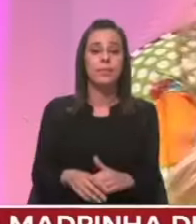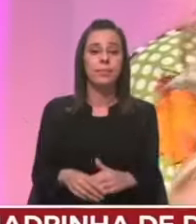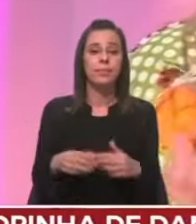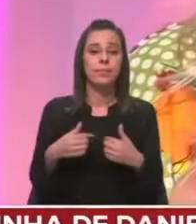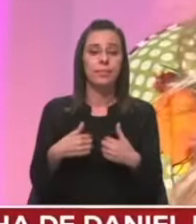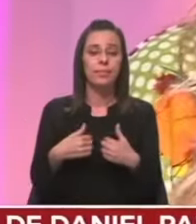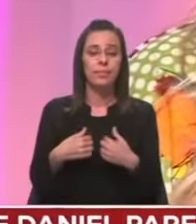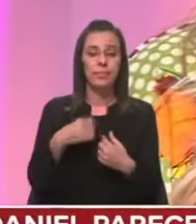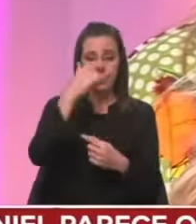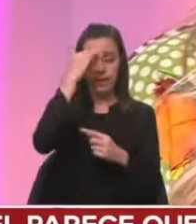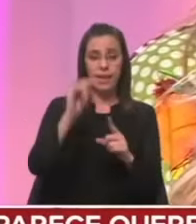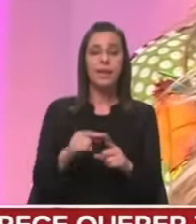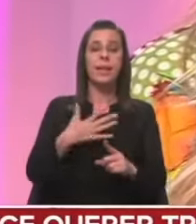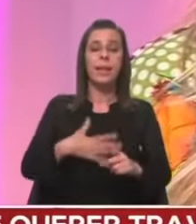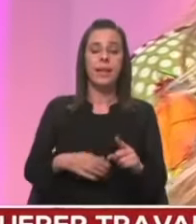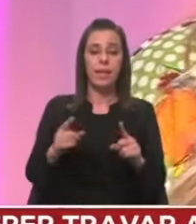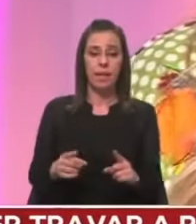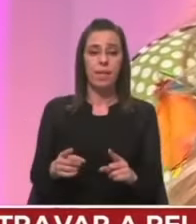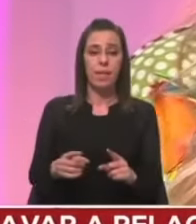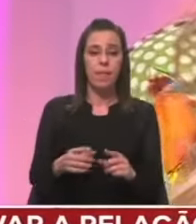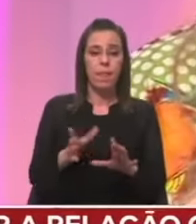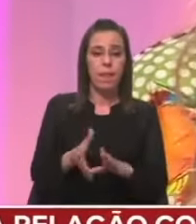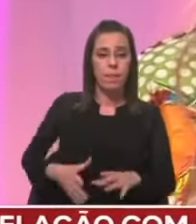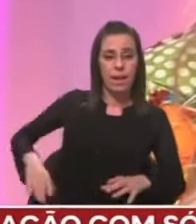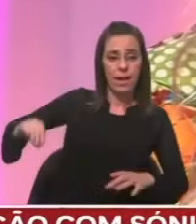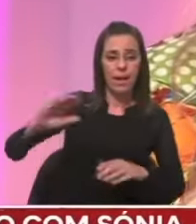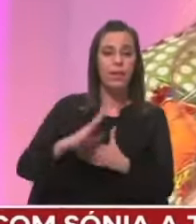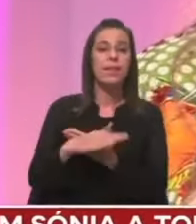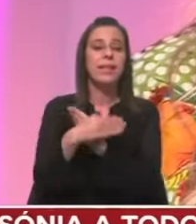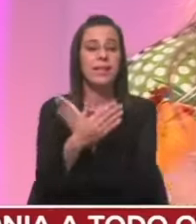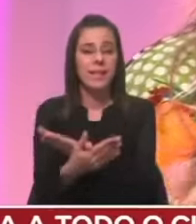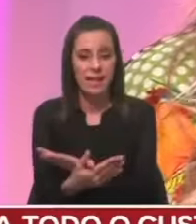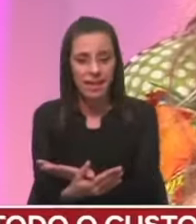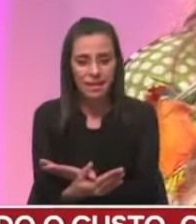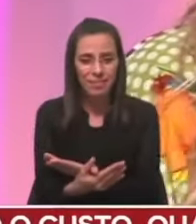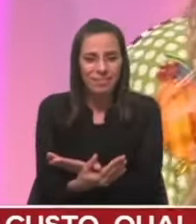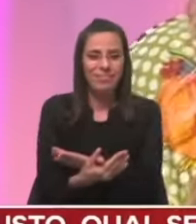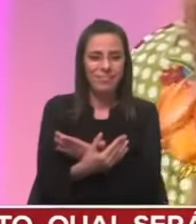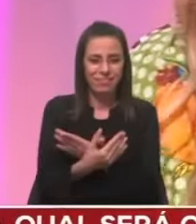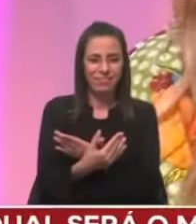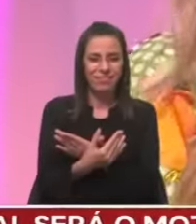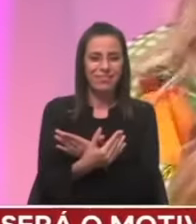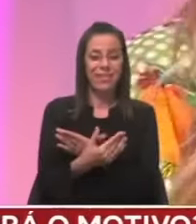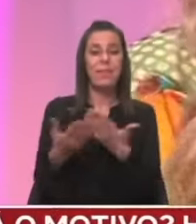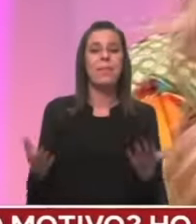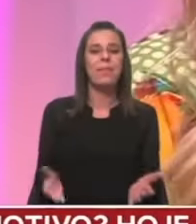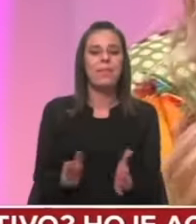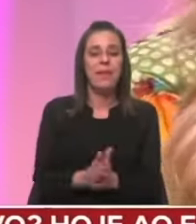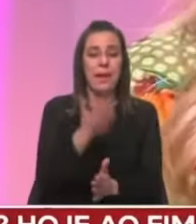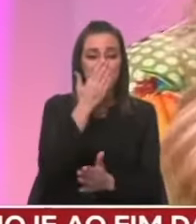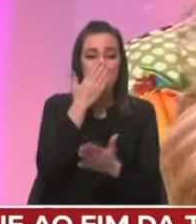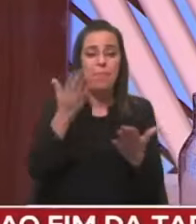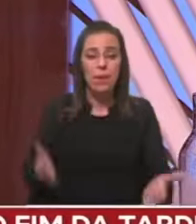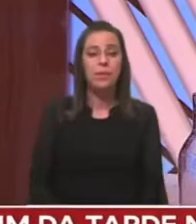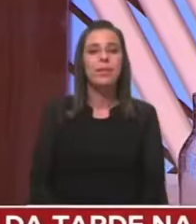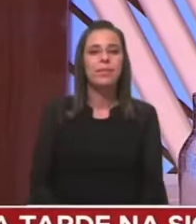eu tinha a ideia que Queria arranjar uma cauda de sereia e é parvo